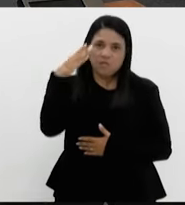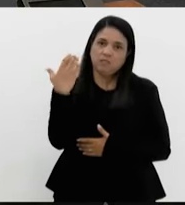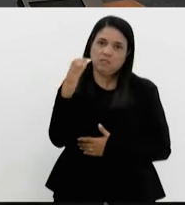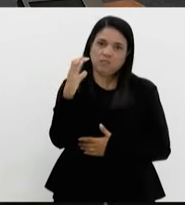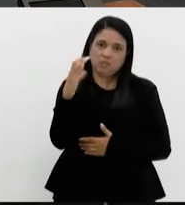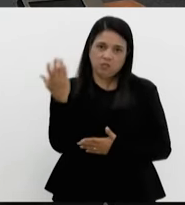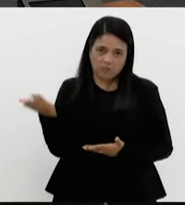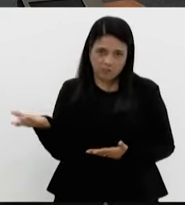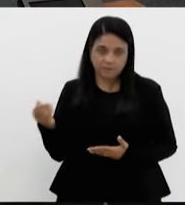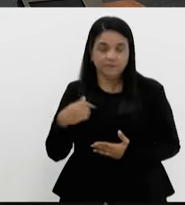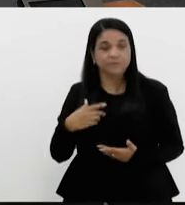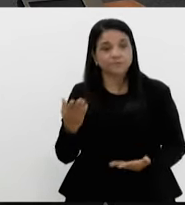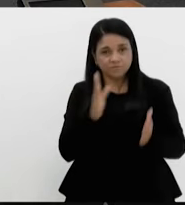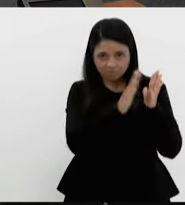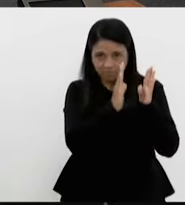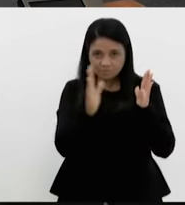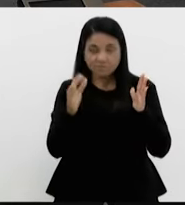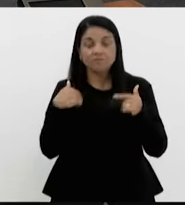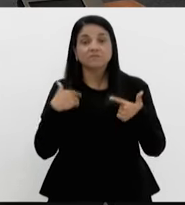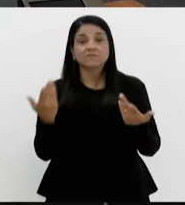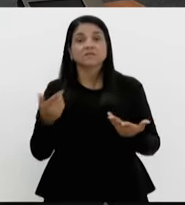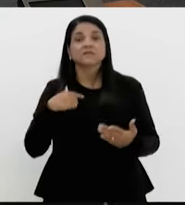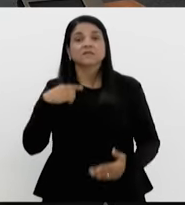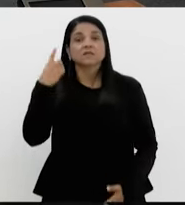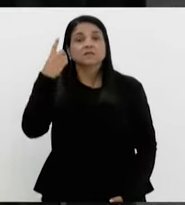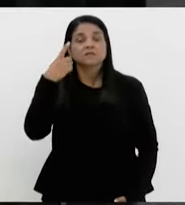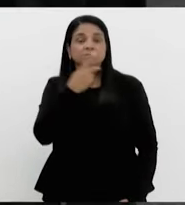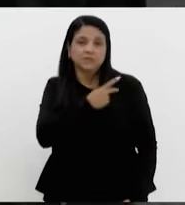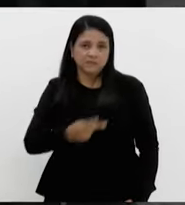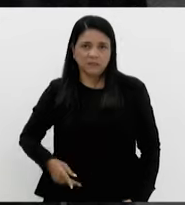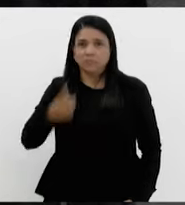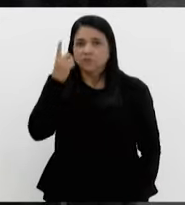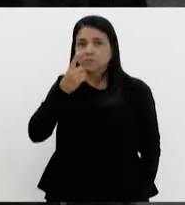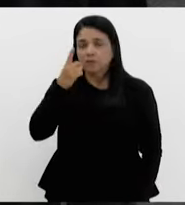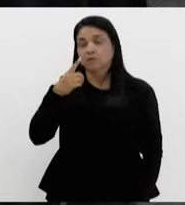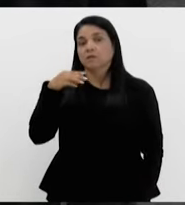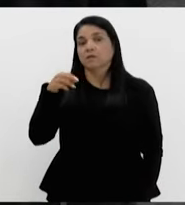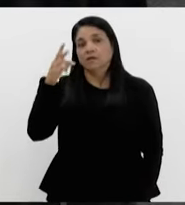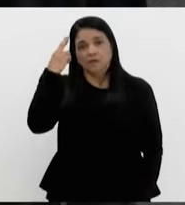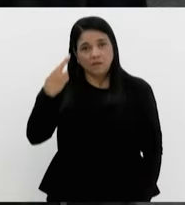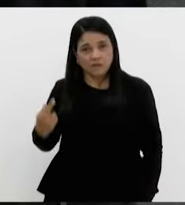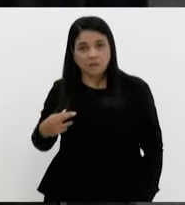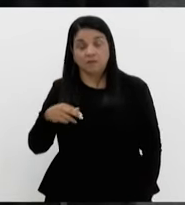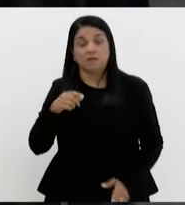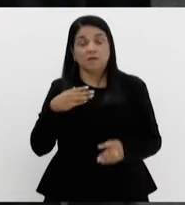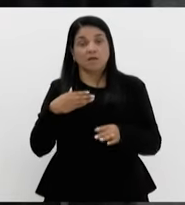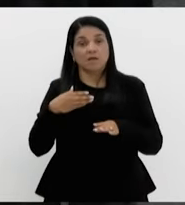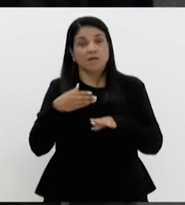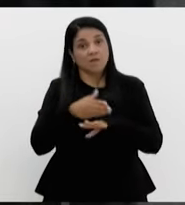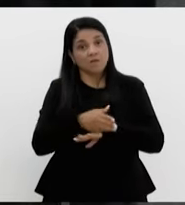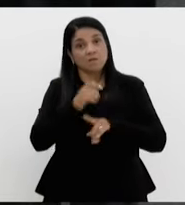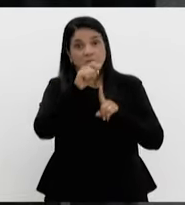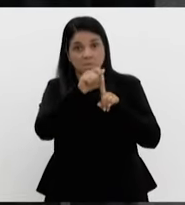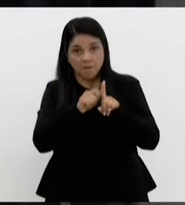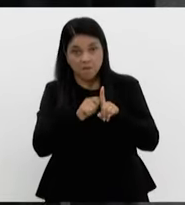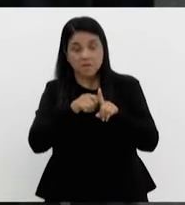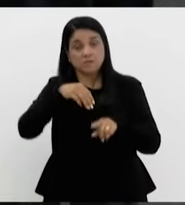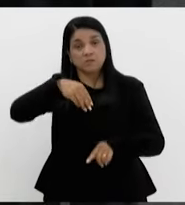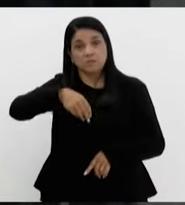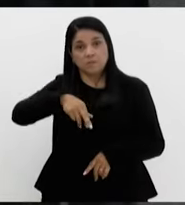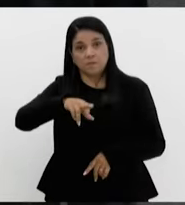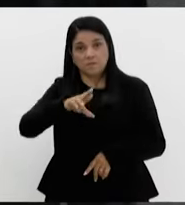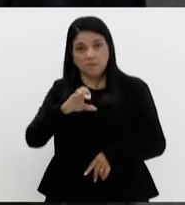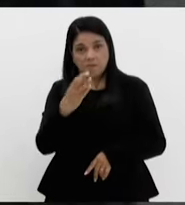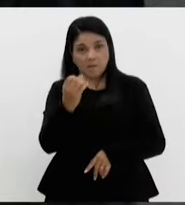Deputada Renata. Muito rápido, senhora presidenta. Entramos no mês de março e é super importante a gente saudar as